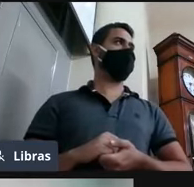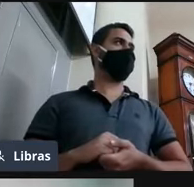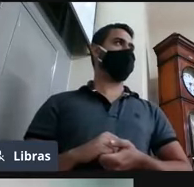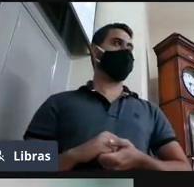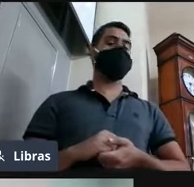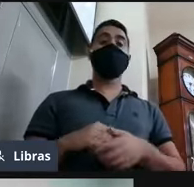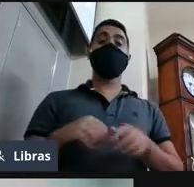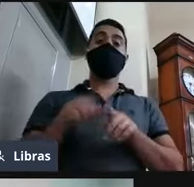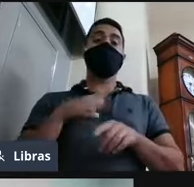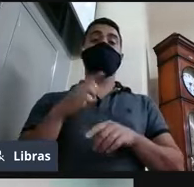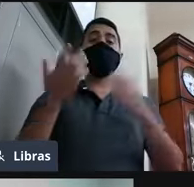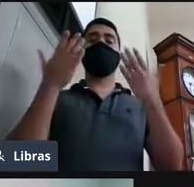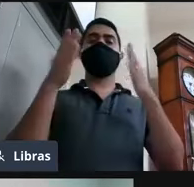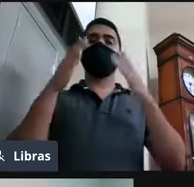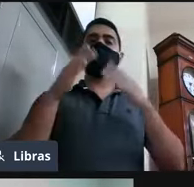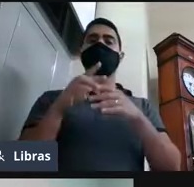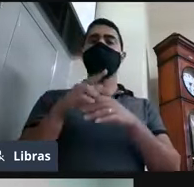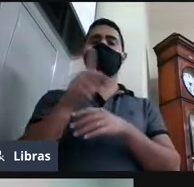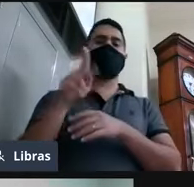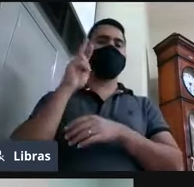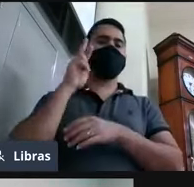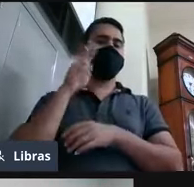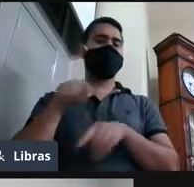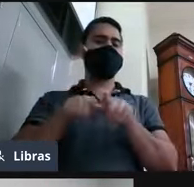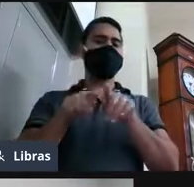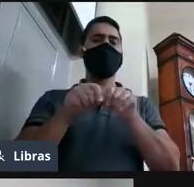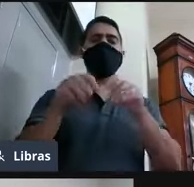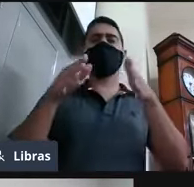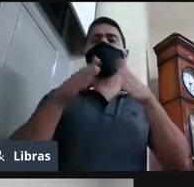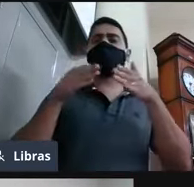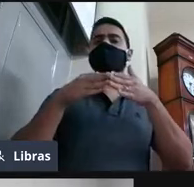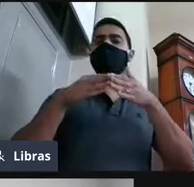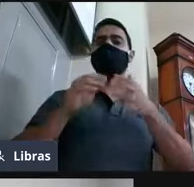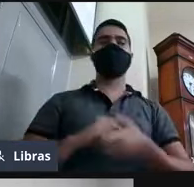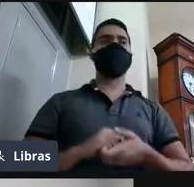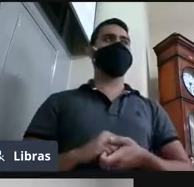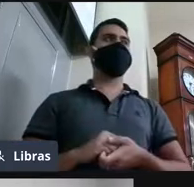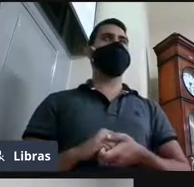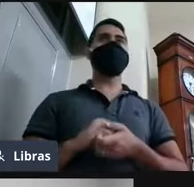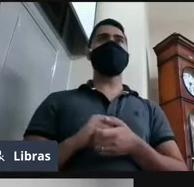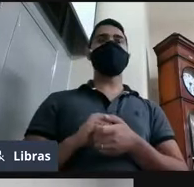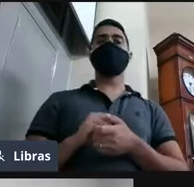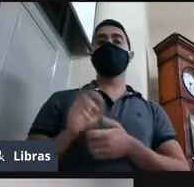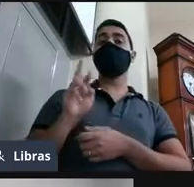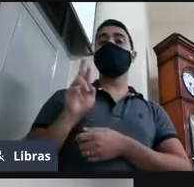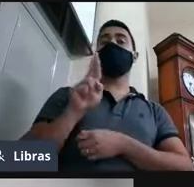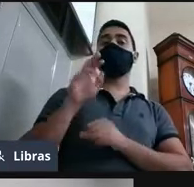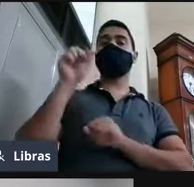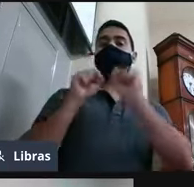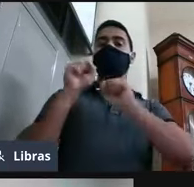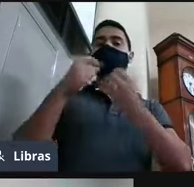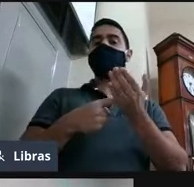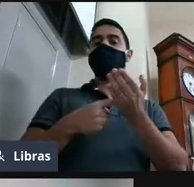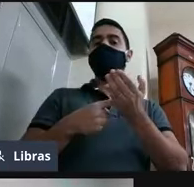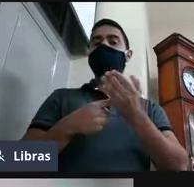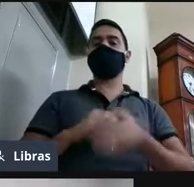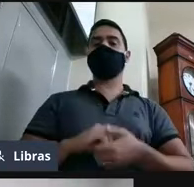acatado a solicitação da representante da empresa, marcaremos para, assim